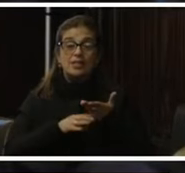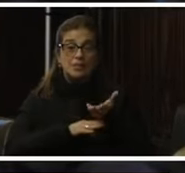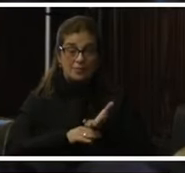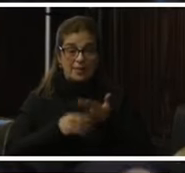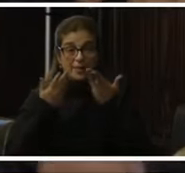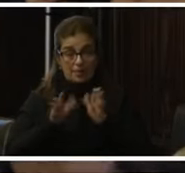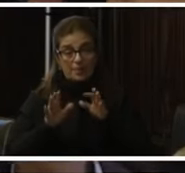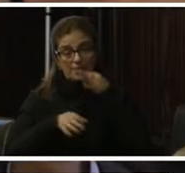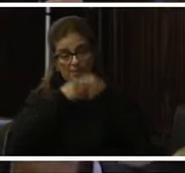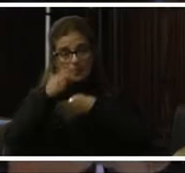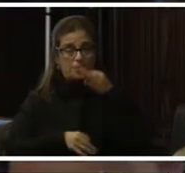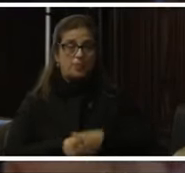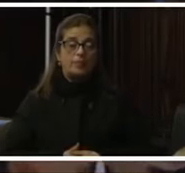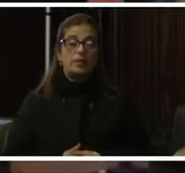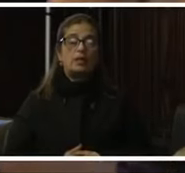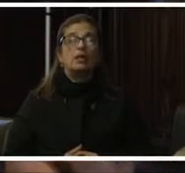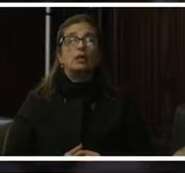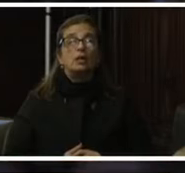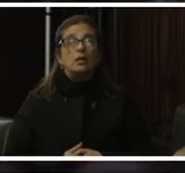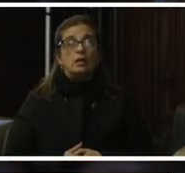iniciem suas posições diante do